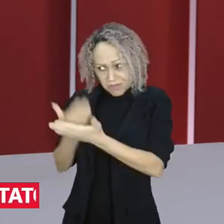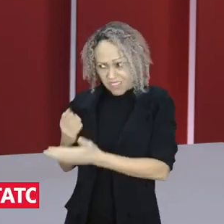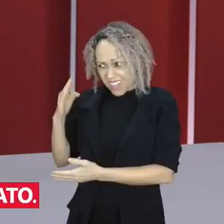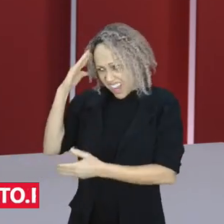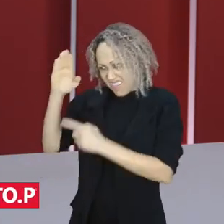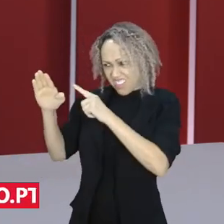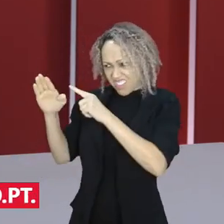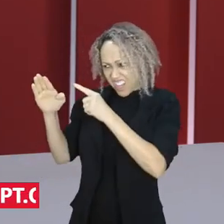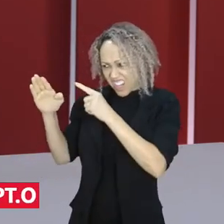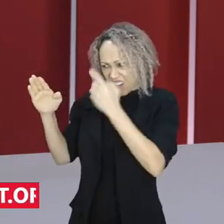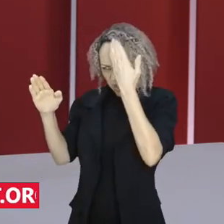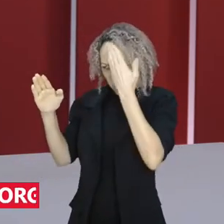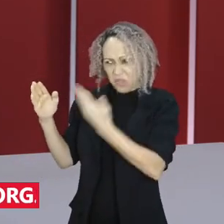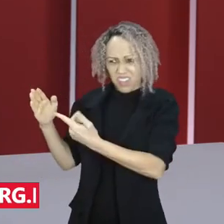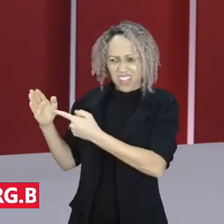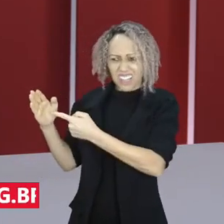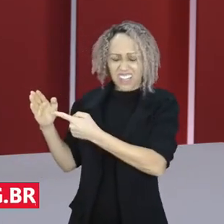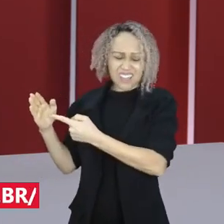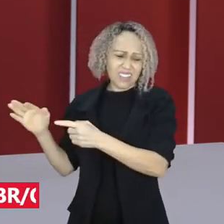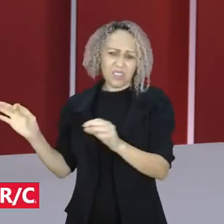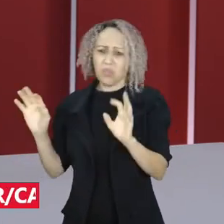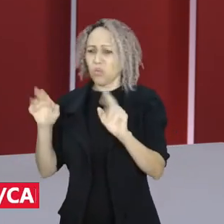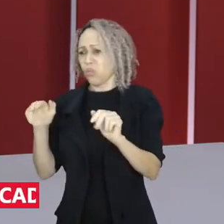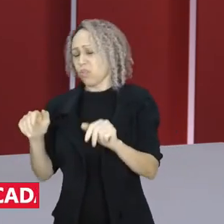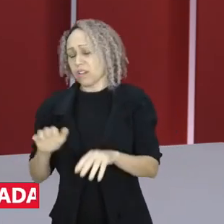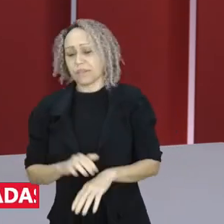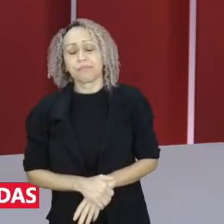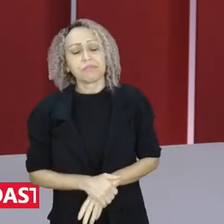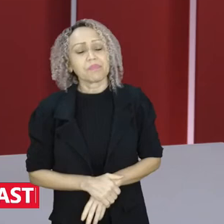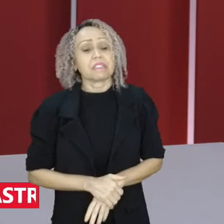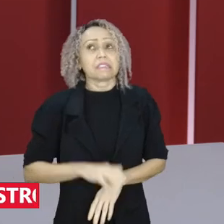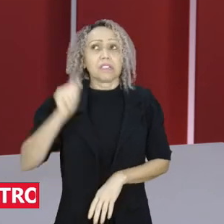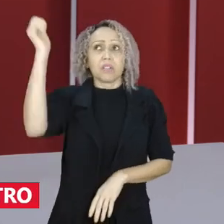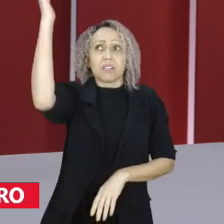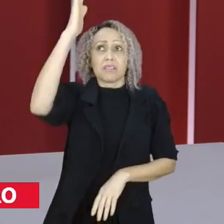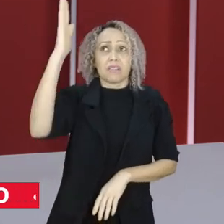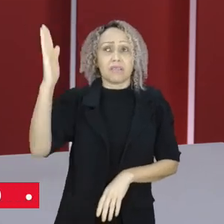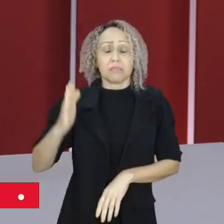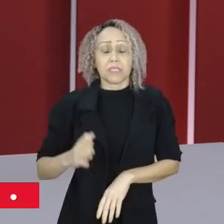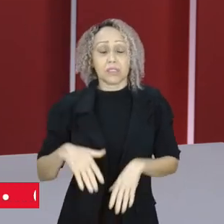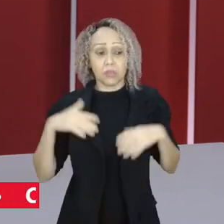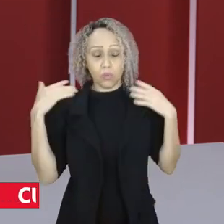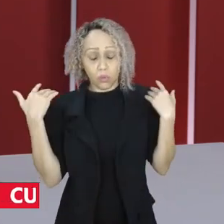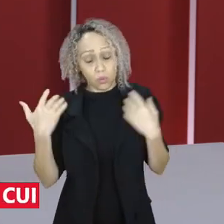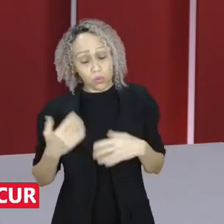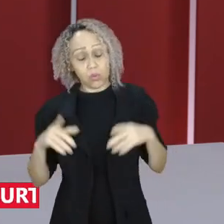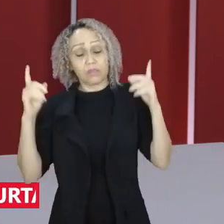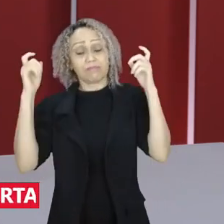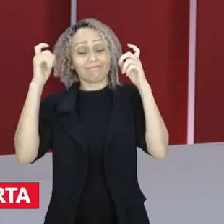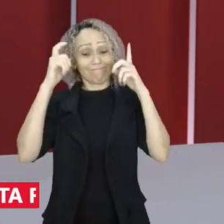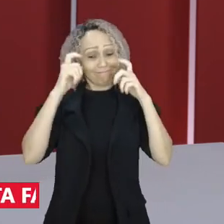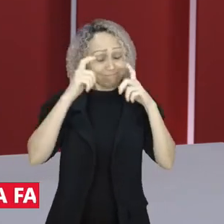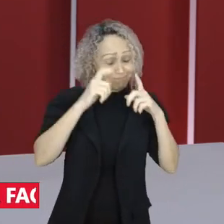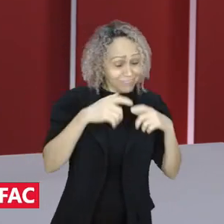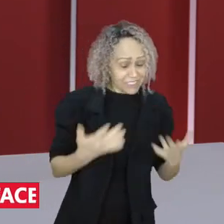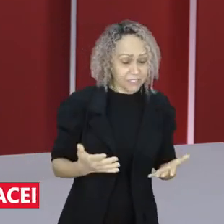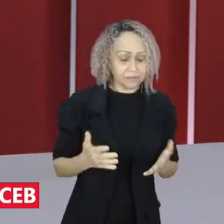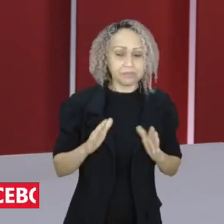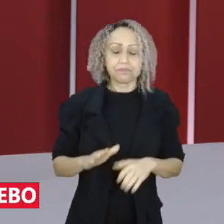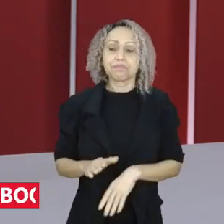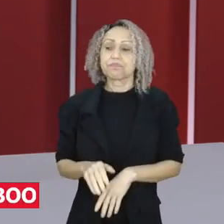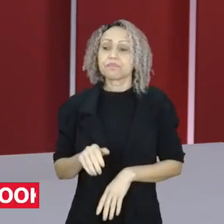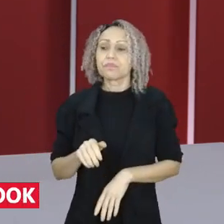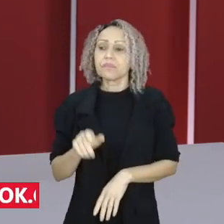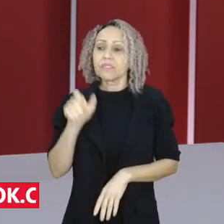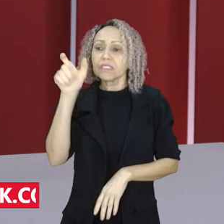isso calamidade em todo o Brasil é verdade Josy Negreiros uma coisa tá feia tá realmente Francisco Rodrigues bom